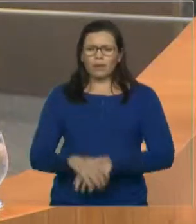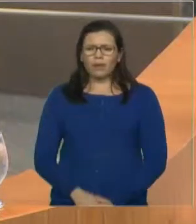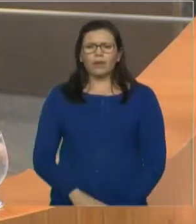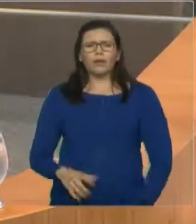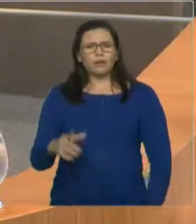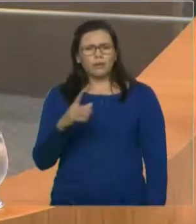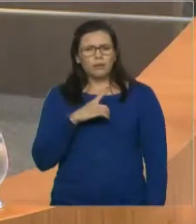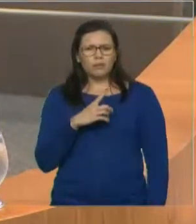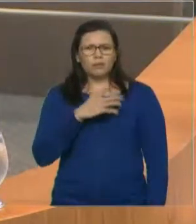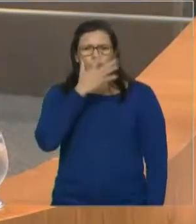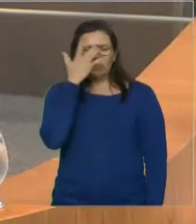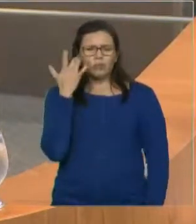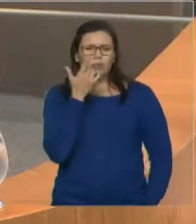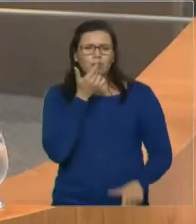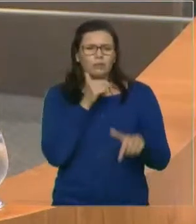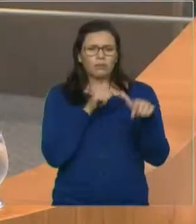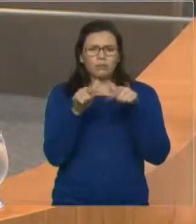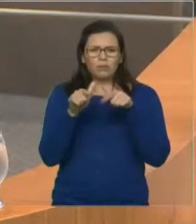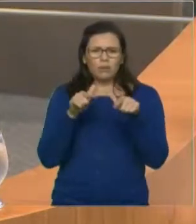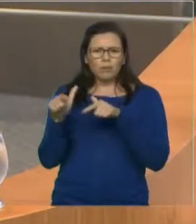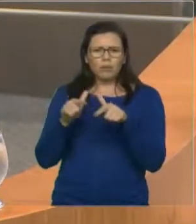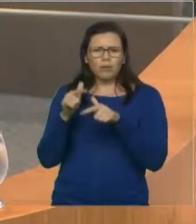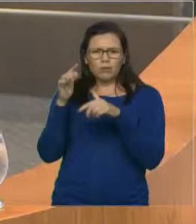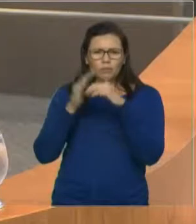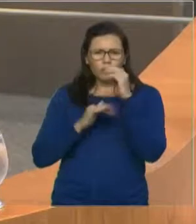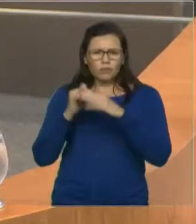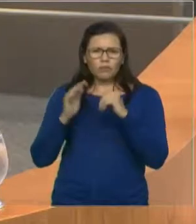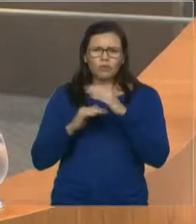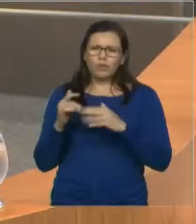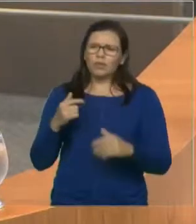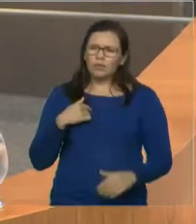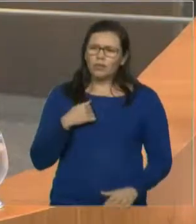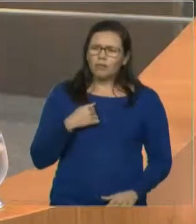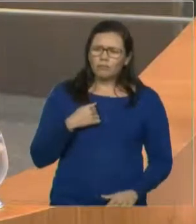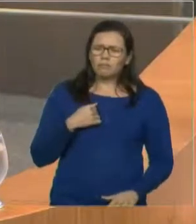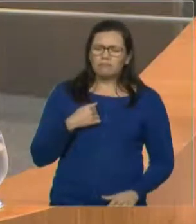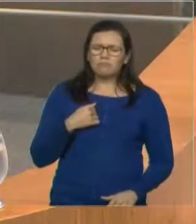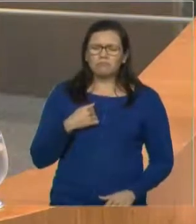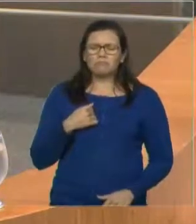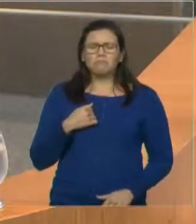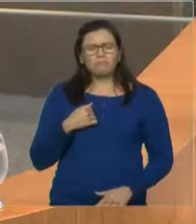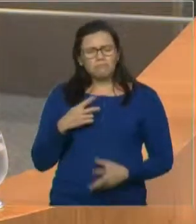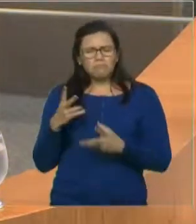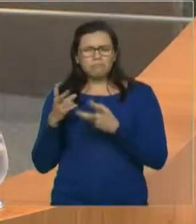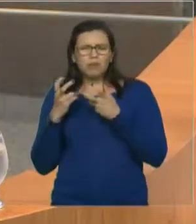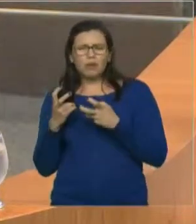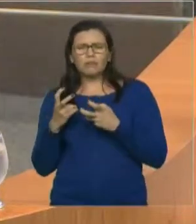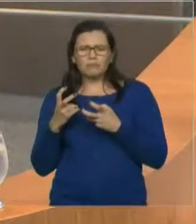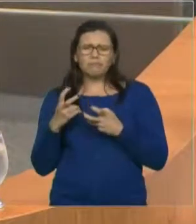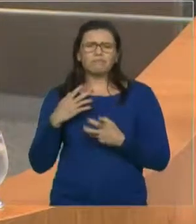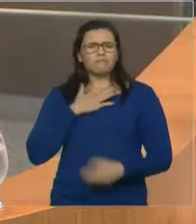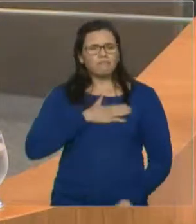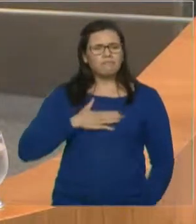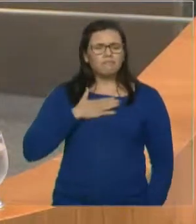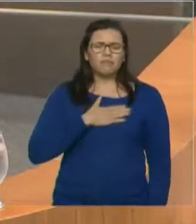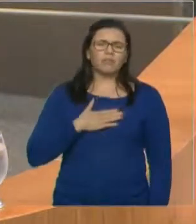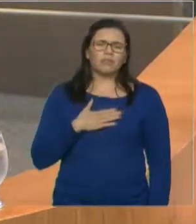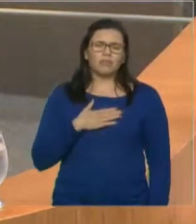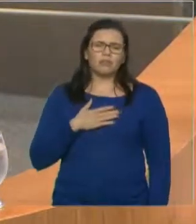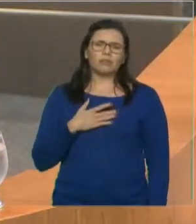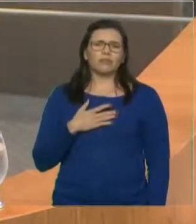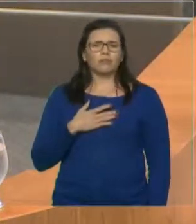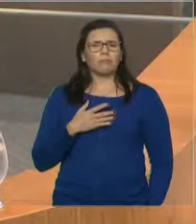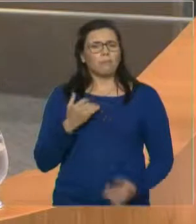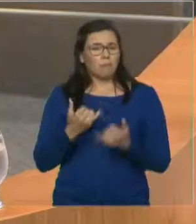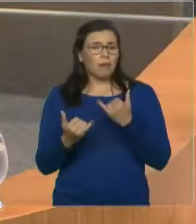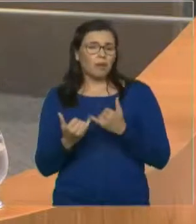agora começou o serviço da BR-135. Agora, deputado, deputada Helena do Alibe,